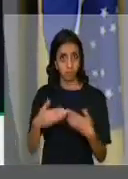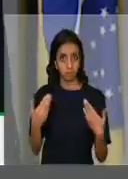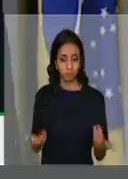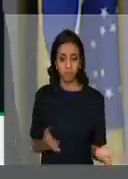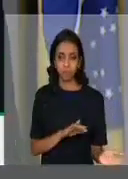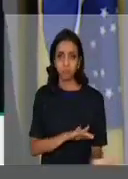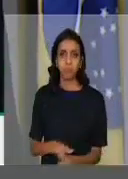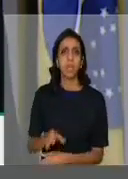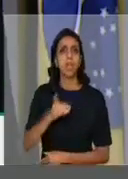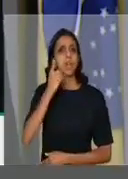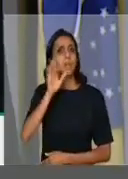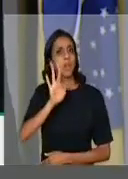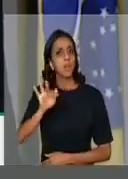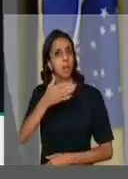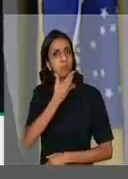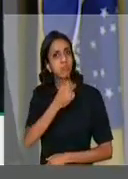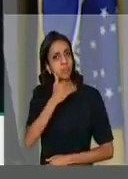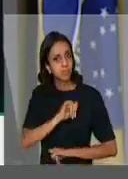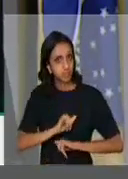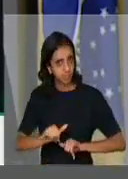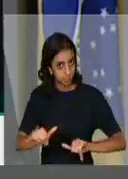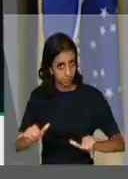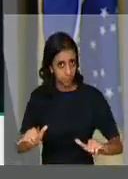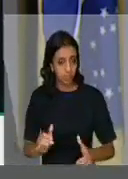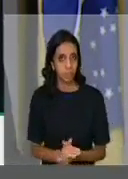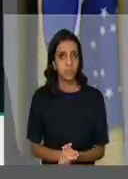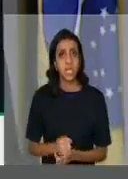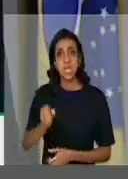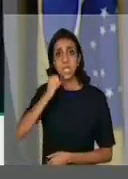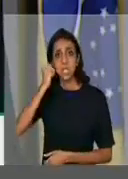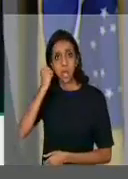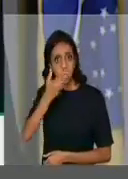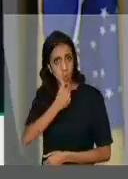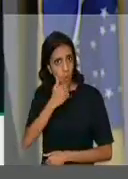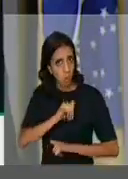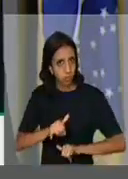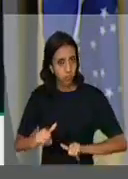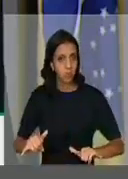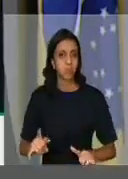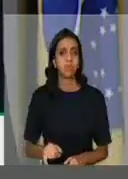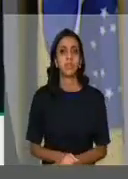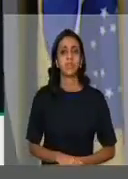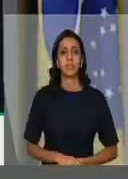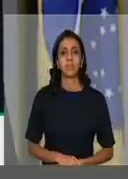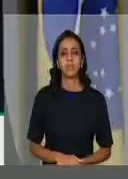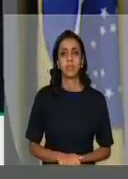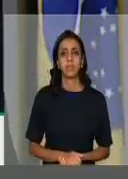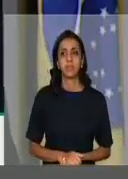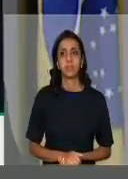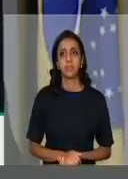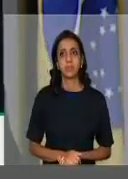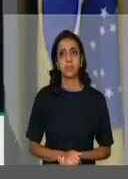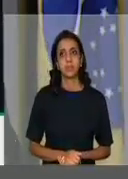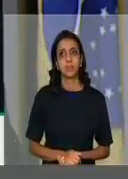Senhoras e senhores deputados federais, senadores da República, senhoras e senhores,